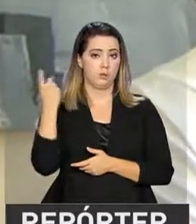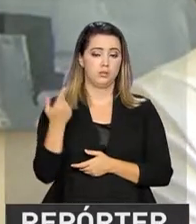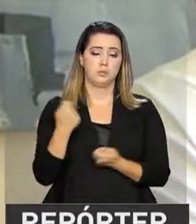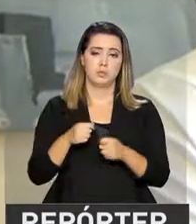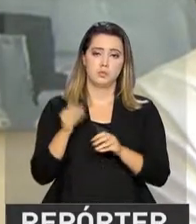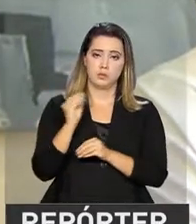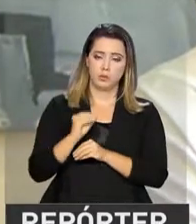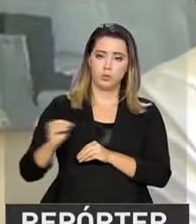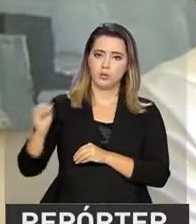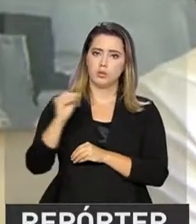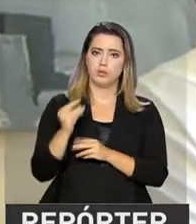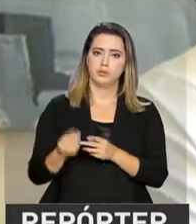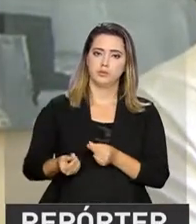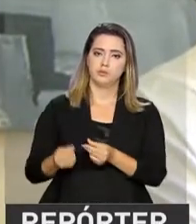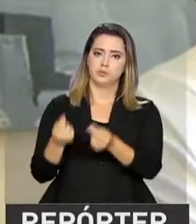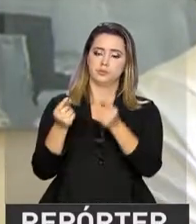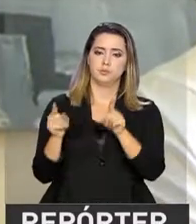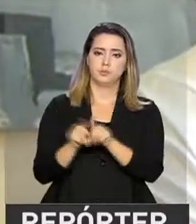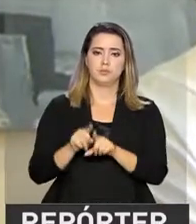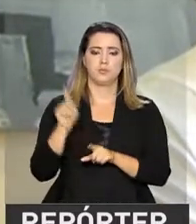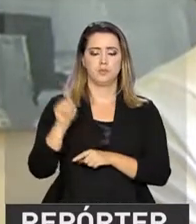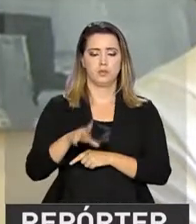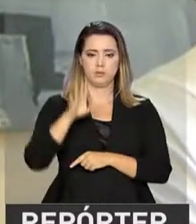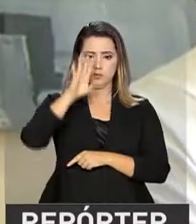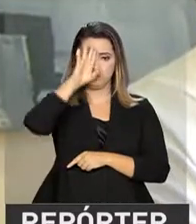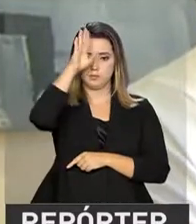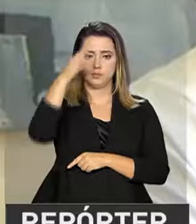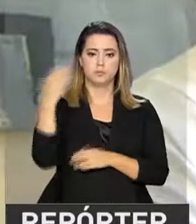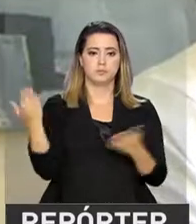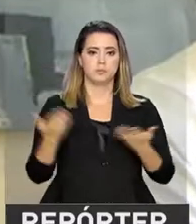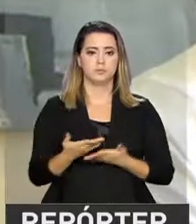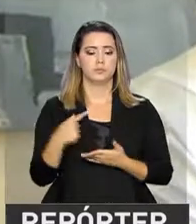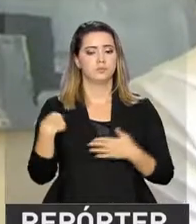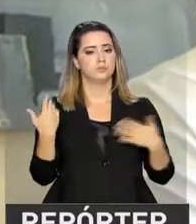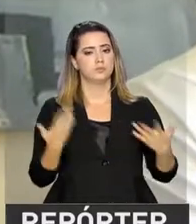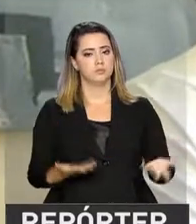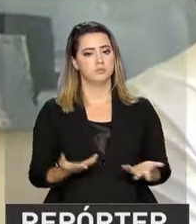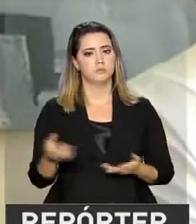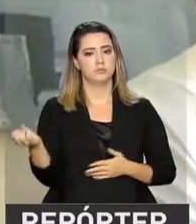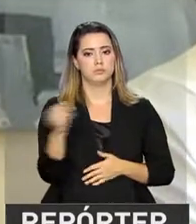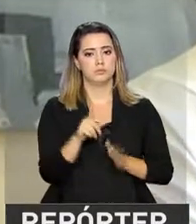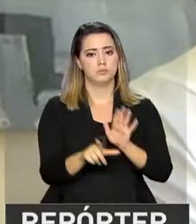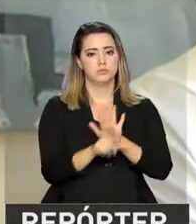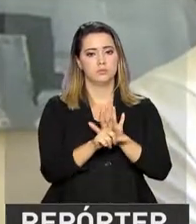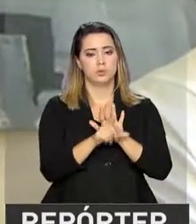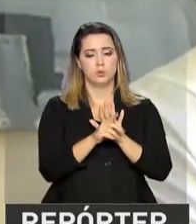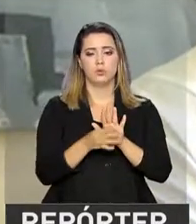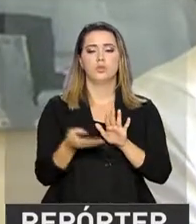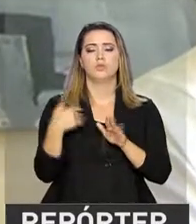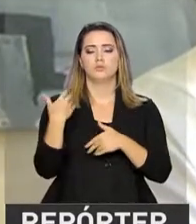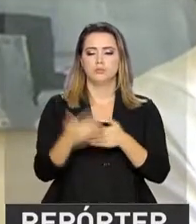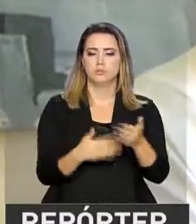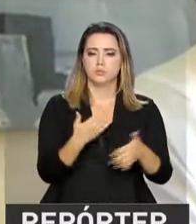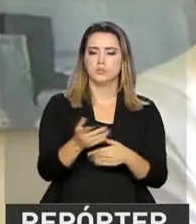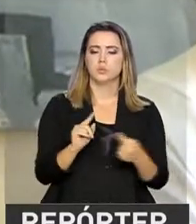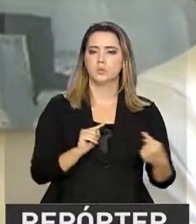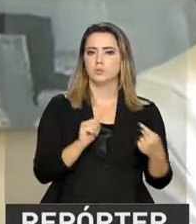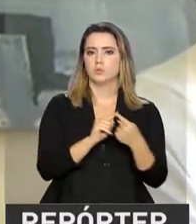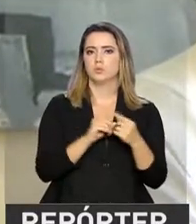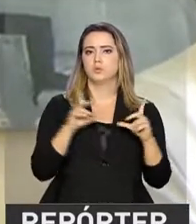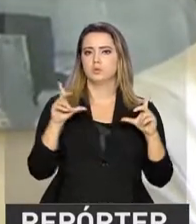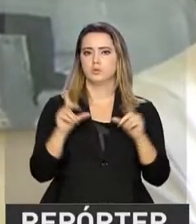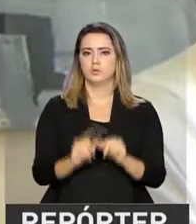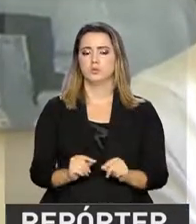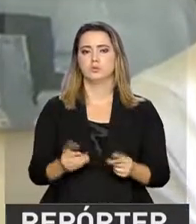cuidar dessa parte financeira do governo, que é, eu acho que, a prioridade agora. Então, reformas em trânsito visam diminuir